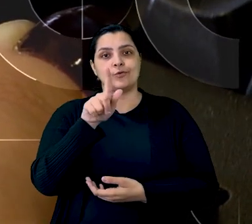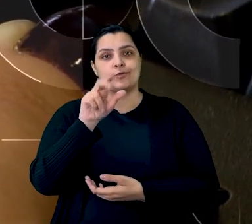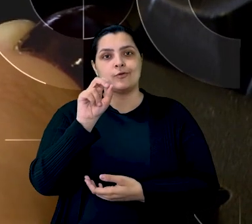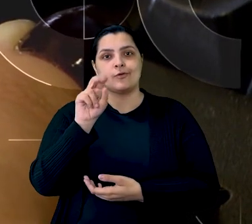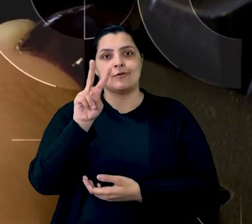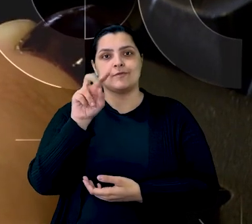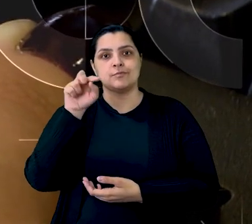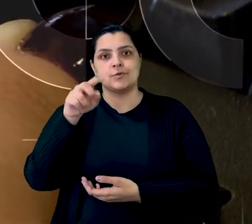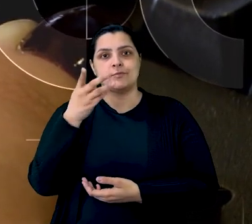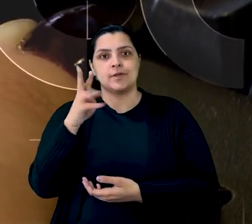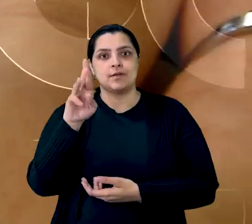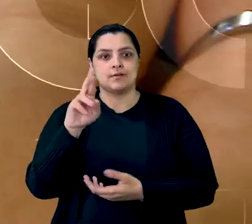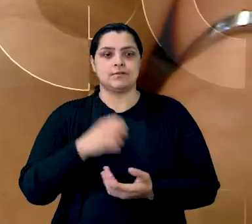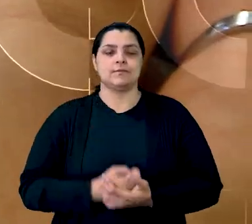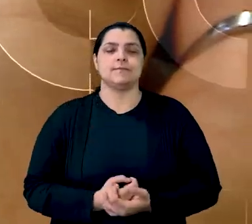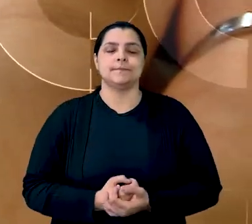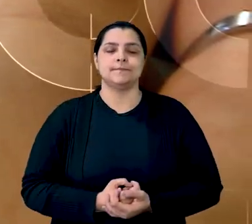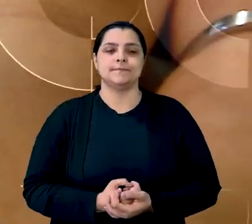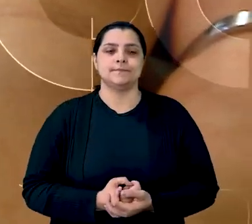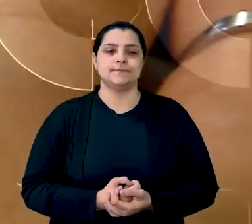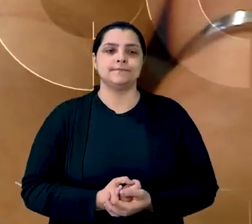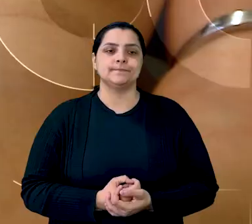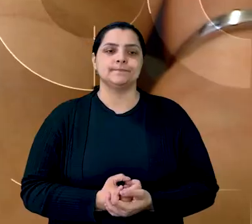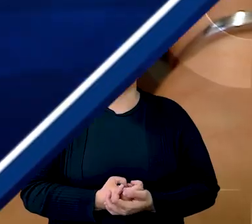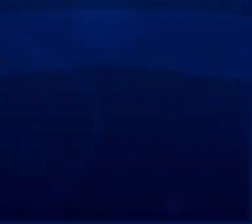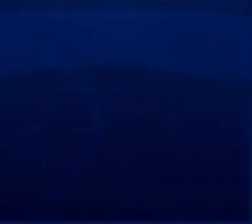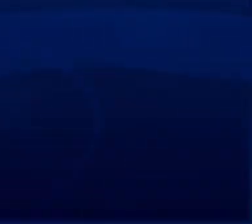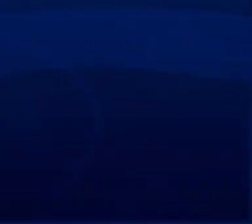digital ou pelo gov.br.